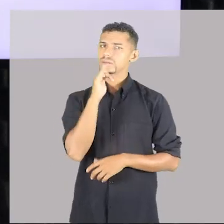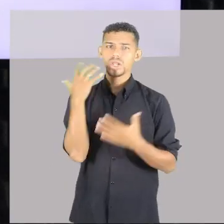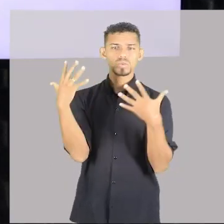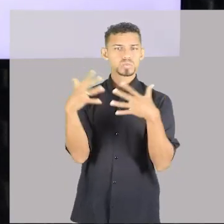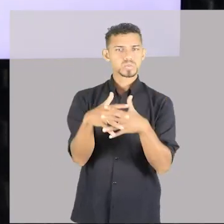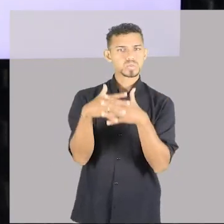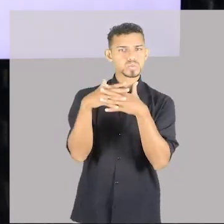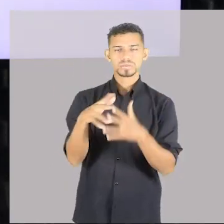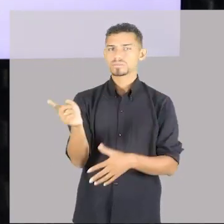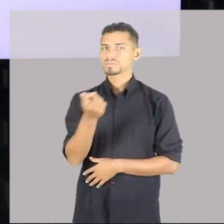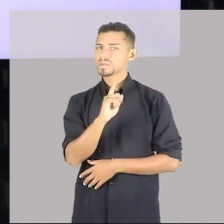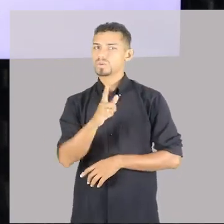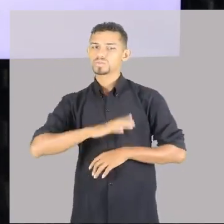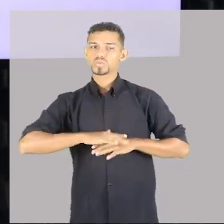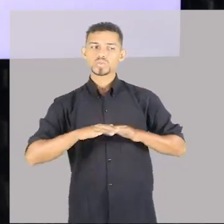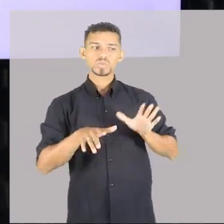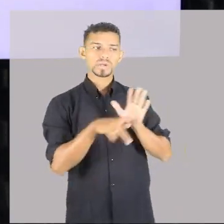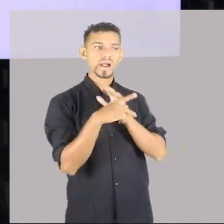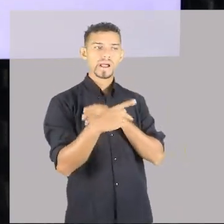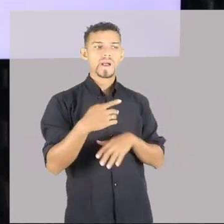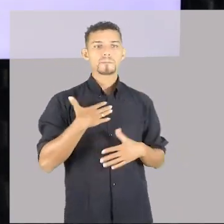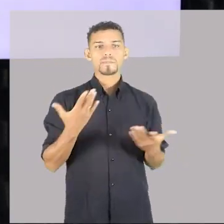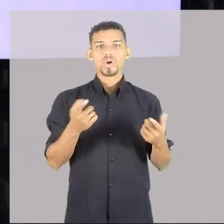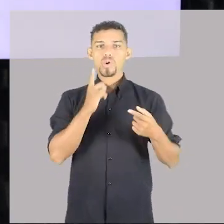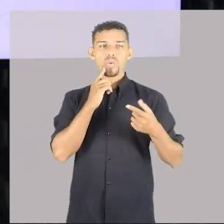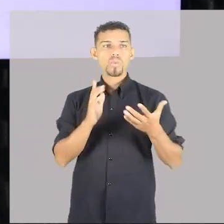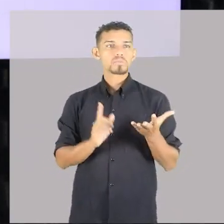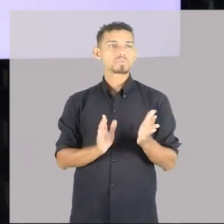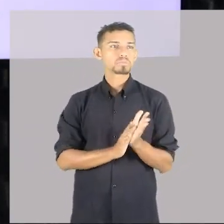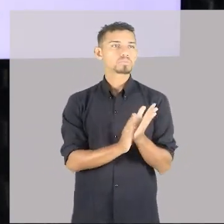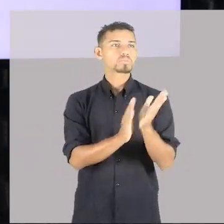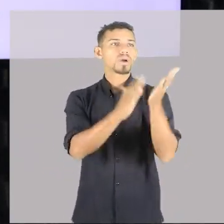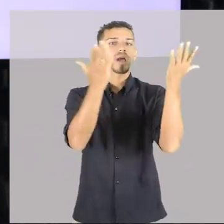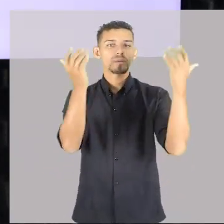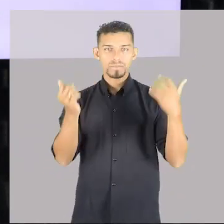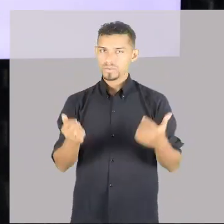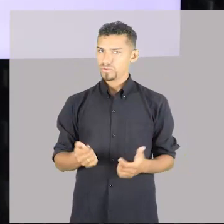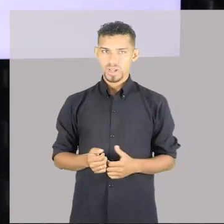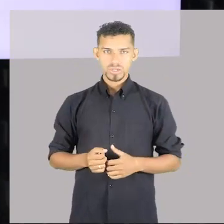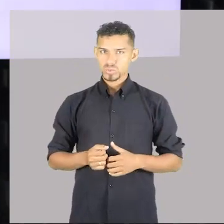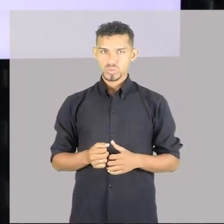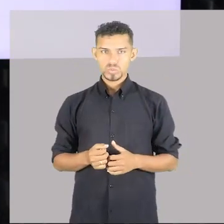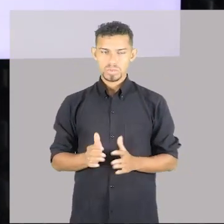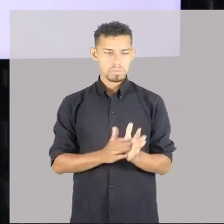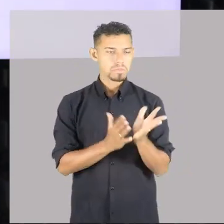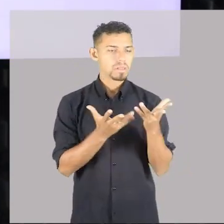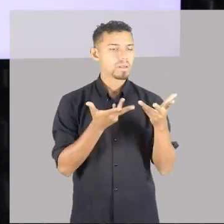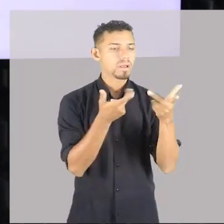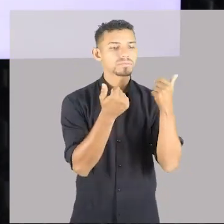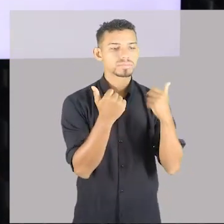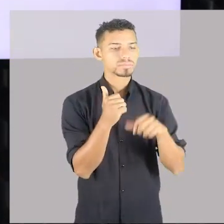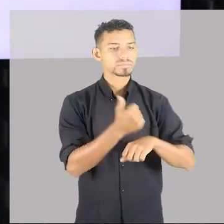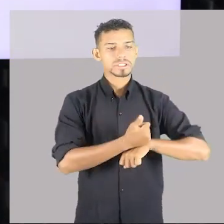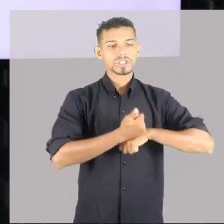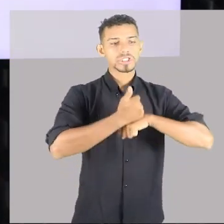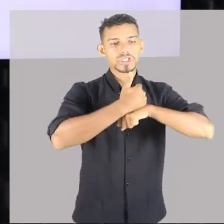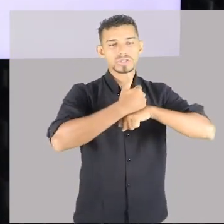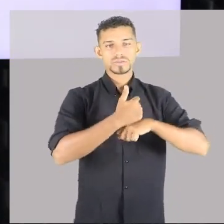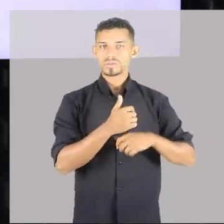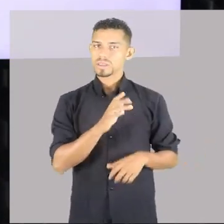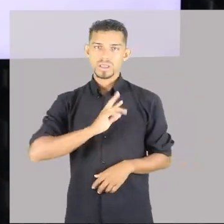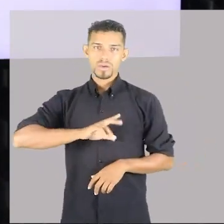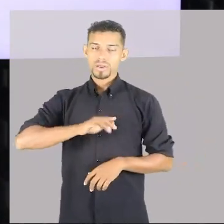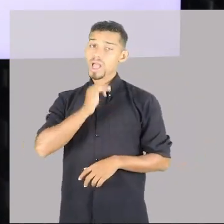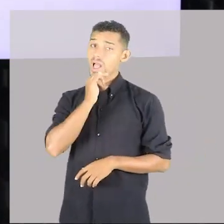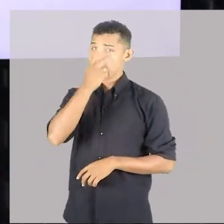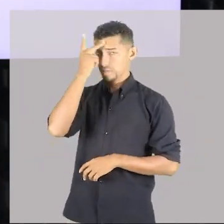confundem de forma alguma com privilégios. É uma questão de equiparação à luz do princípio da isonomia. Uma pessoa